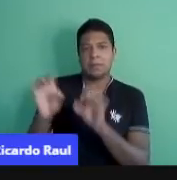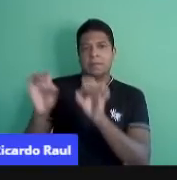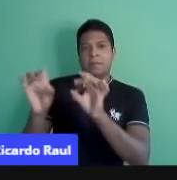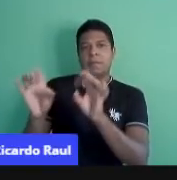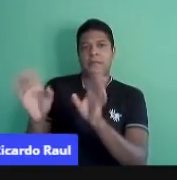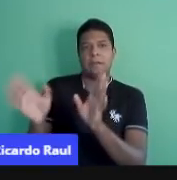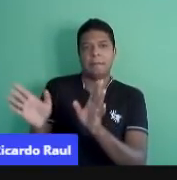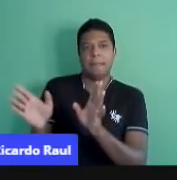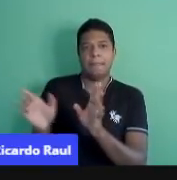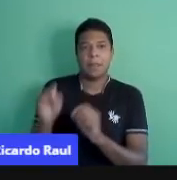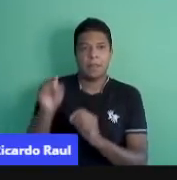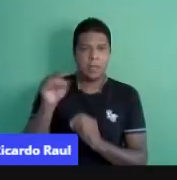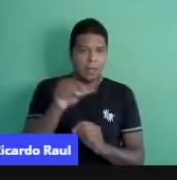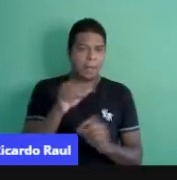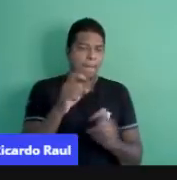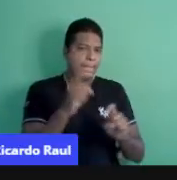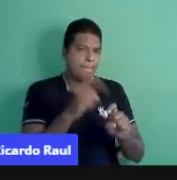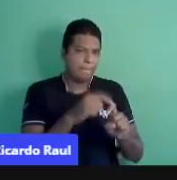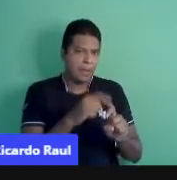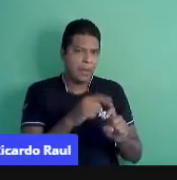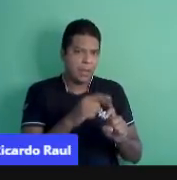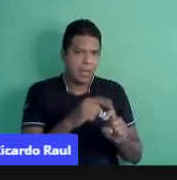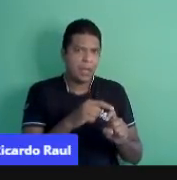Ele, como médico, vai ter uma